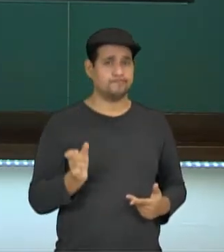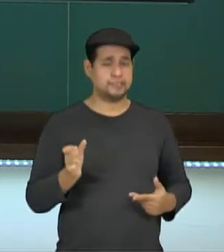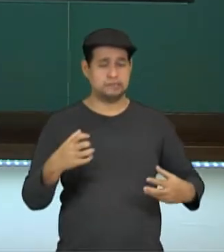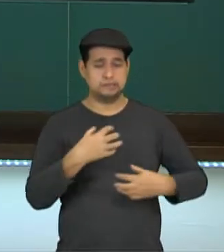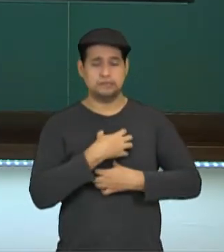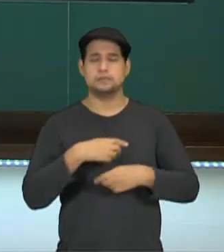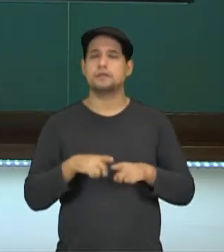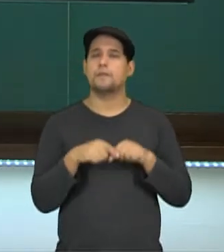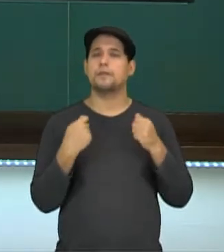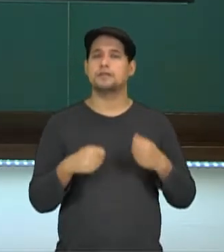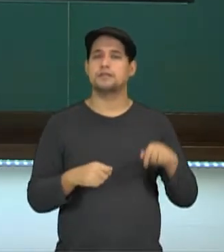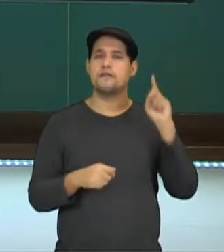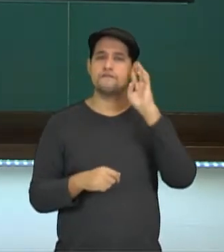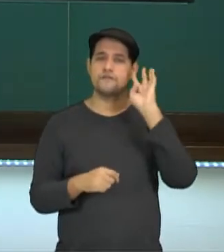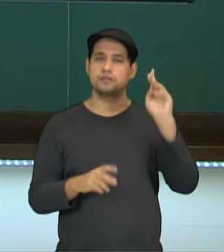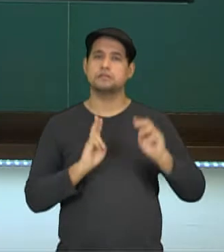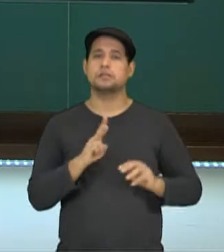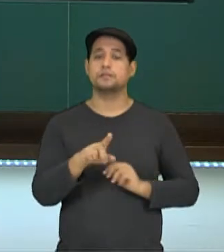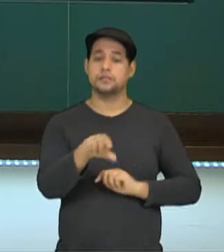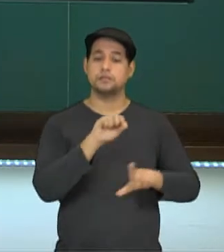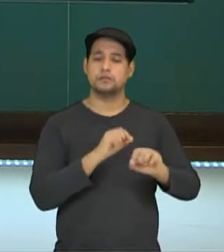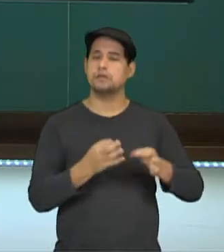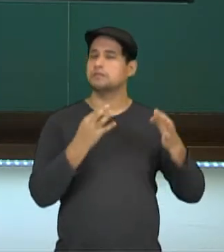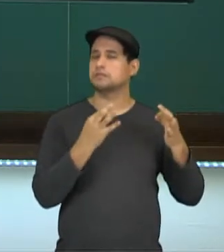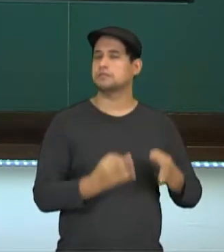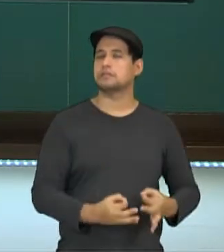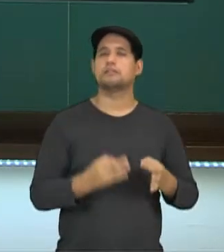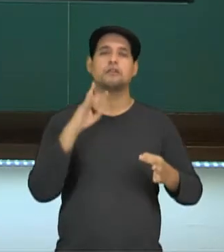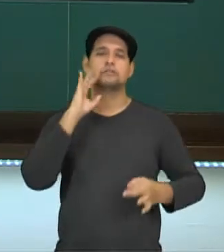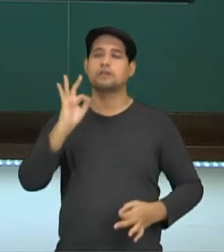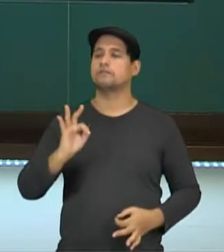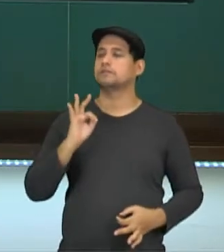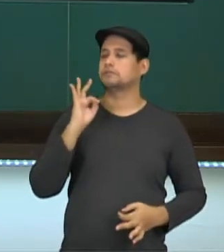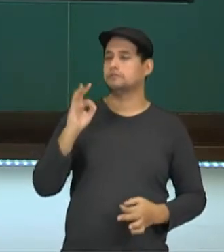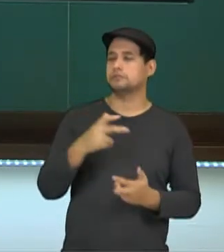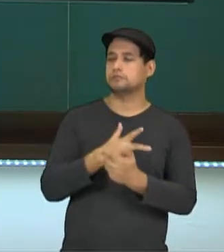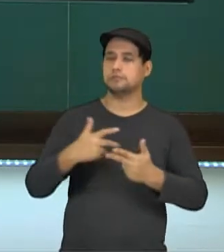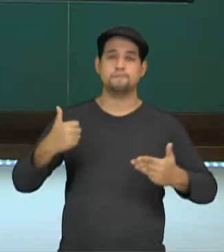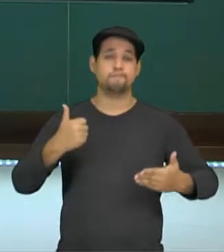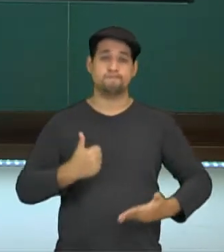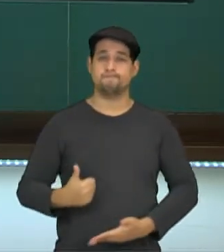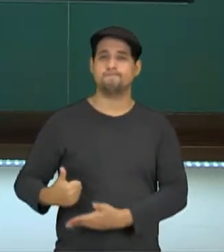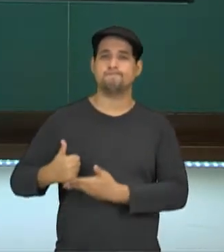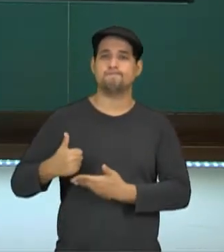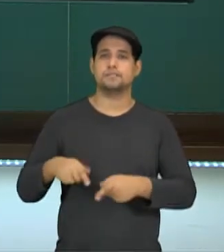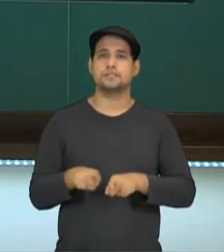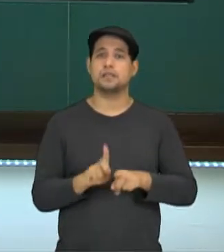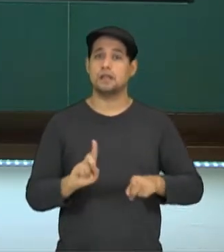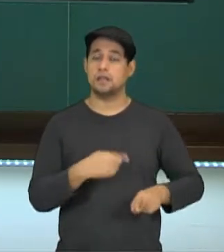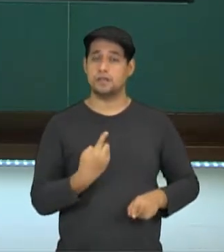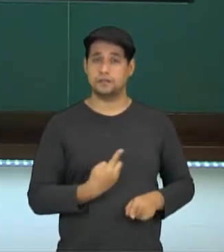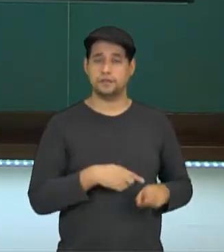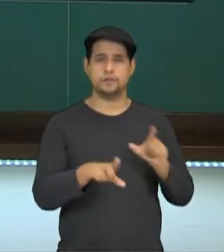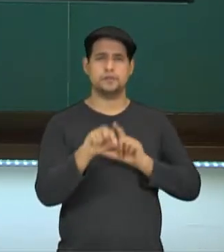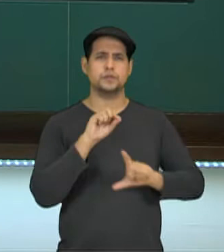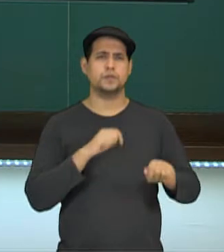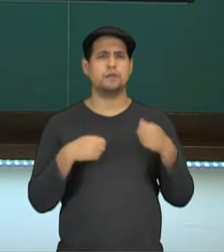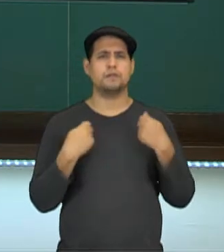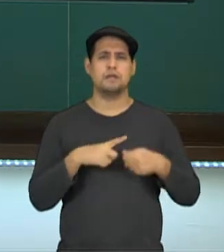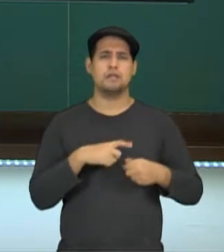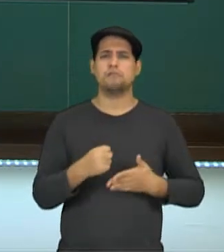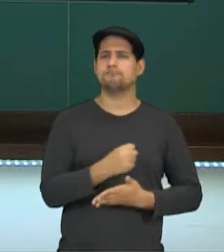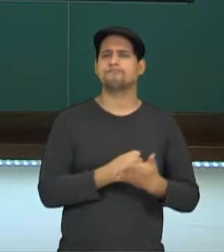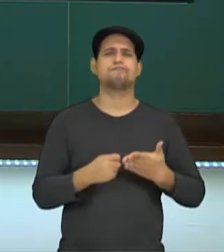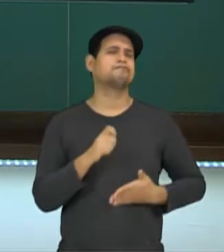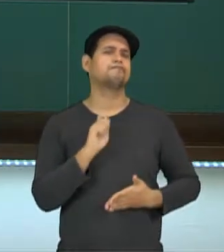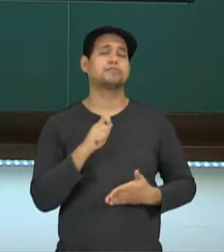sempre refletir, né? Escolhas certas geram consequências positivas, né? As nossas escolhas devem ser baseadas